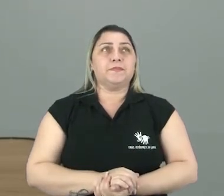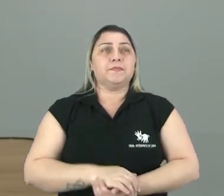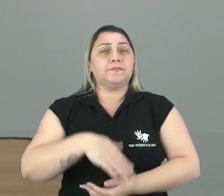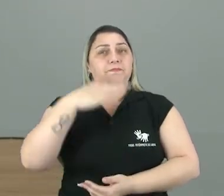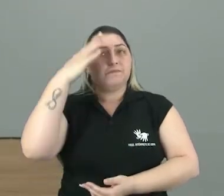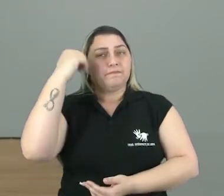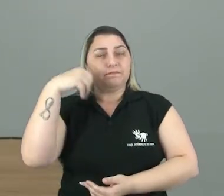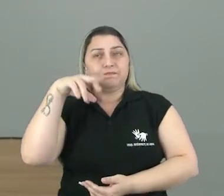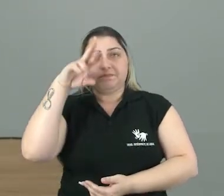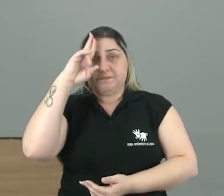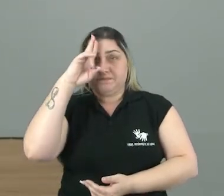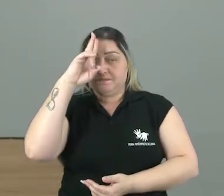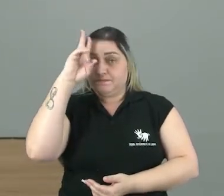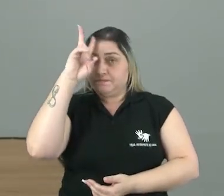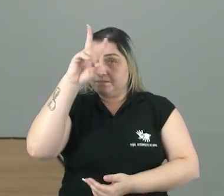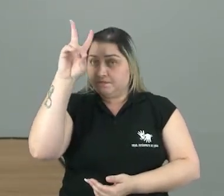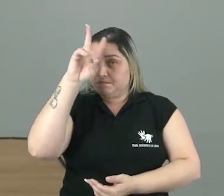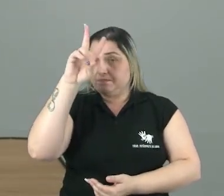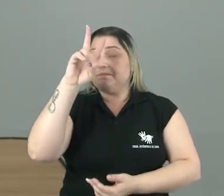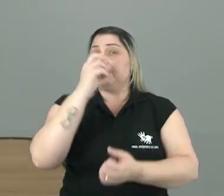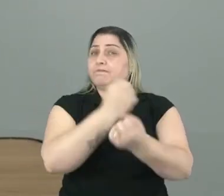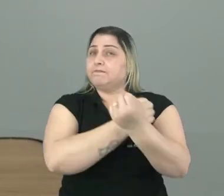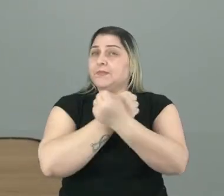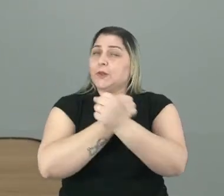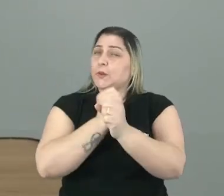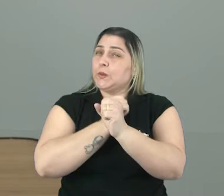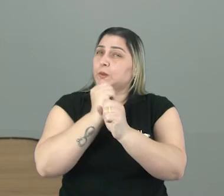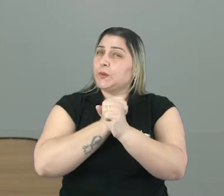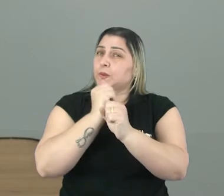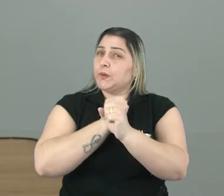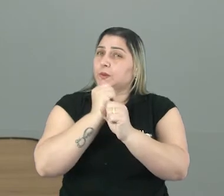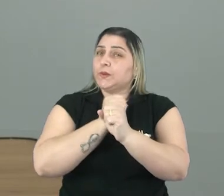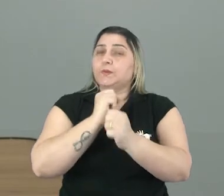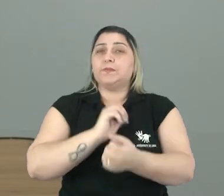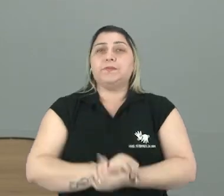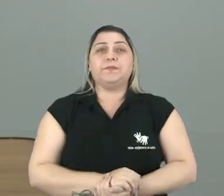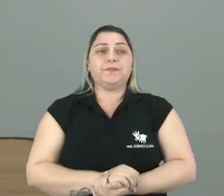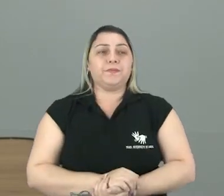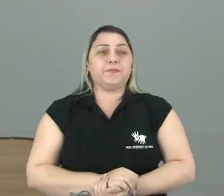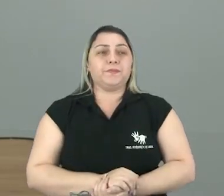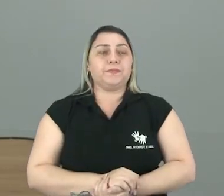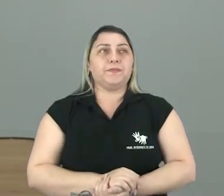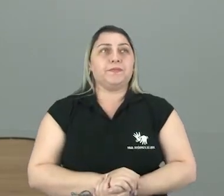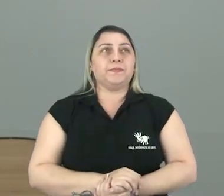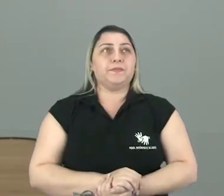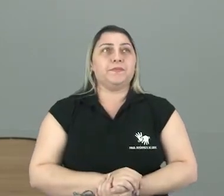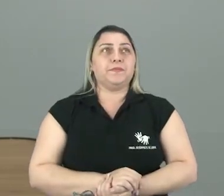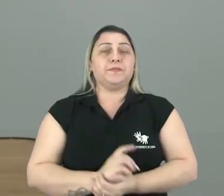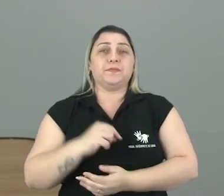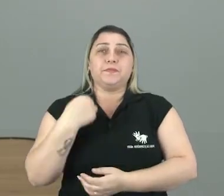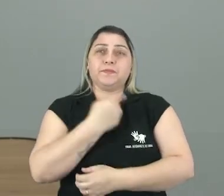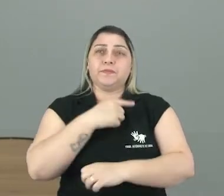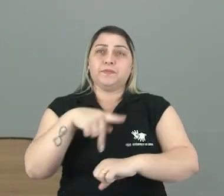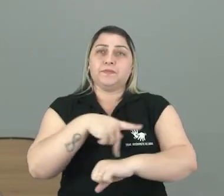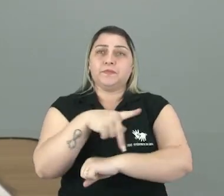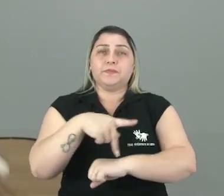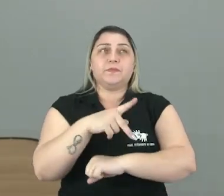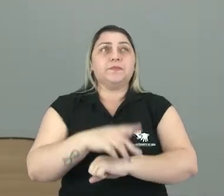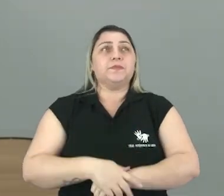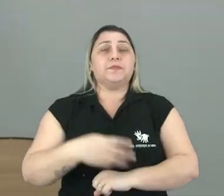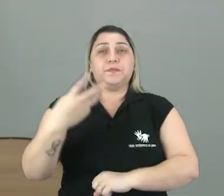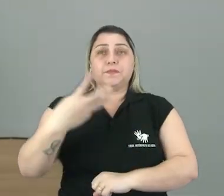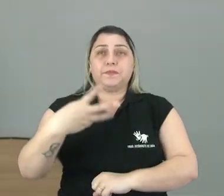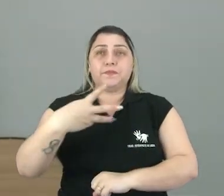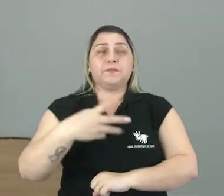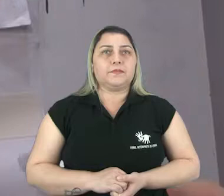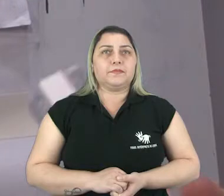da história, eles, né, ficaram escravos por muitos anos, né, nessa colonização aí do nosso país. Vamos para a terceira